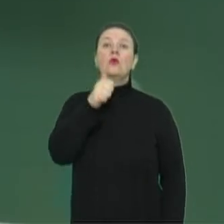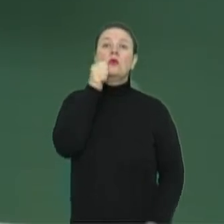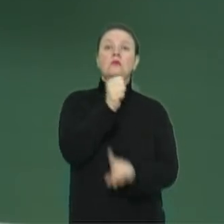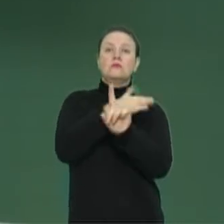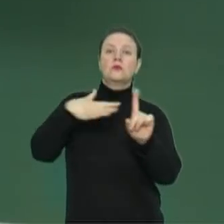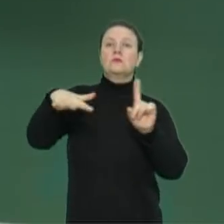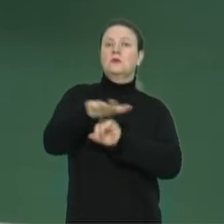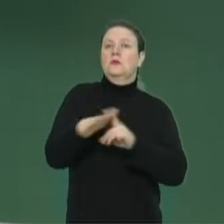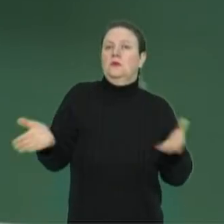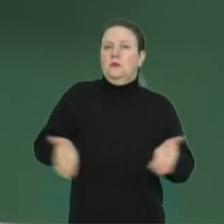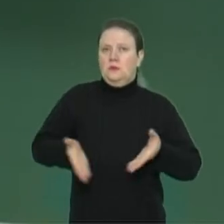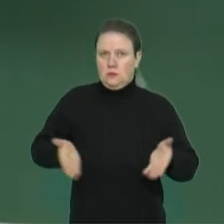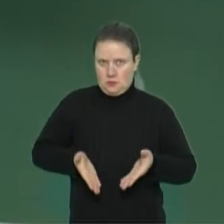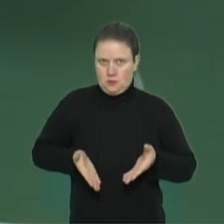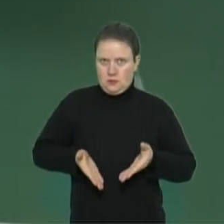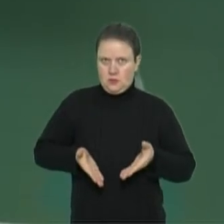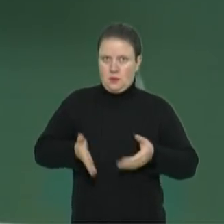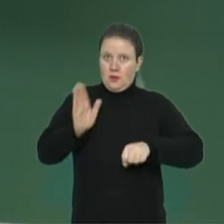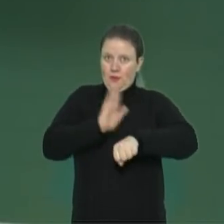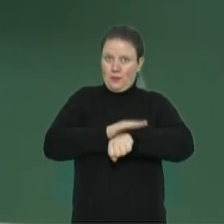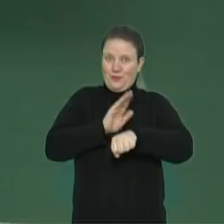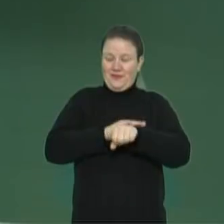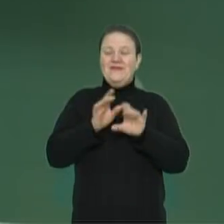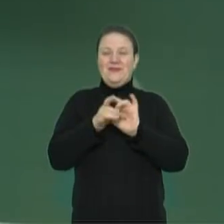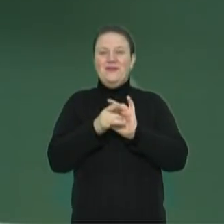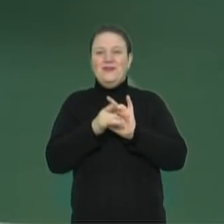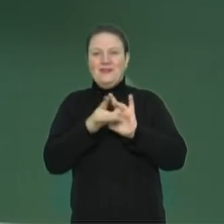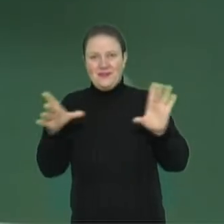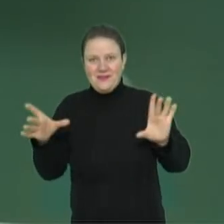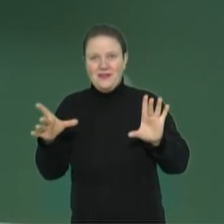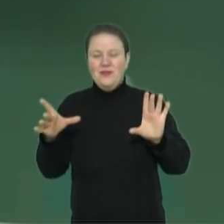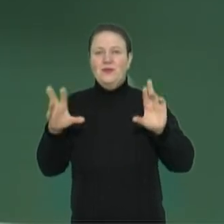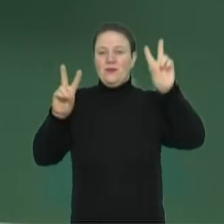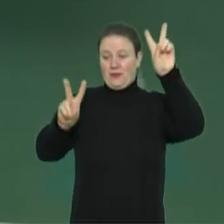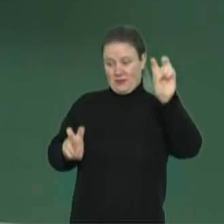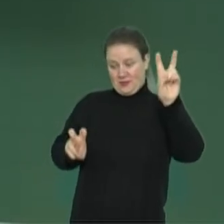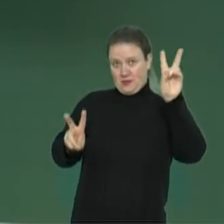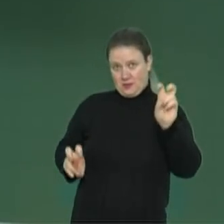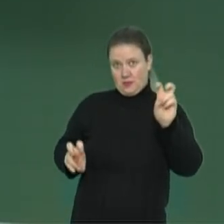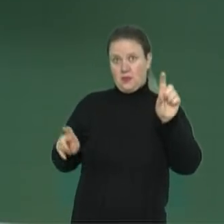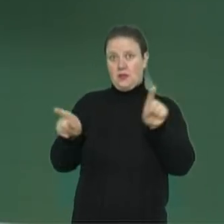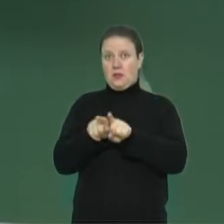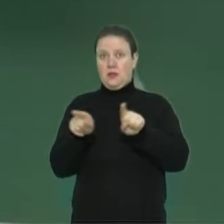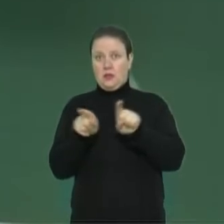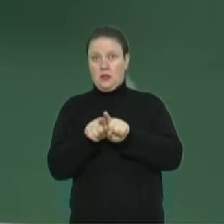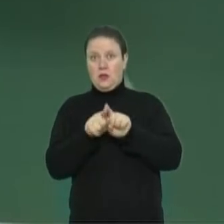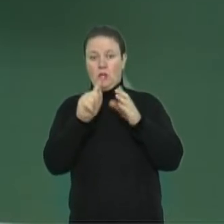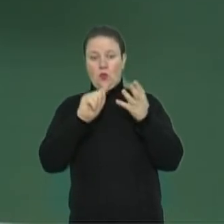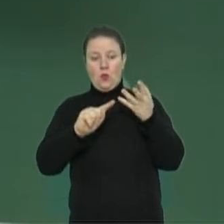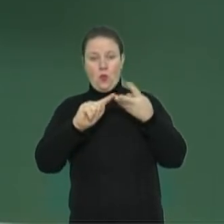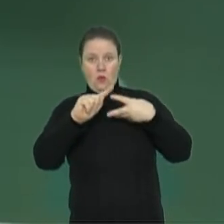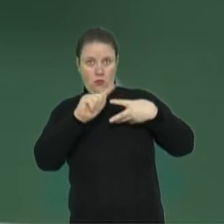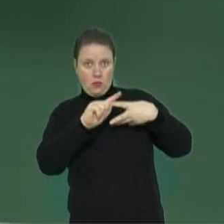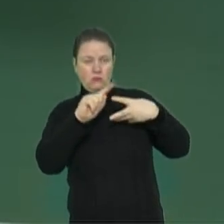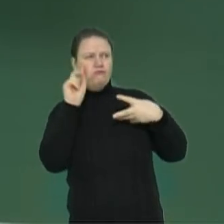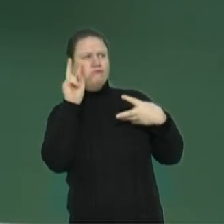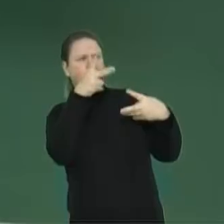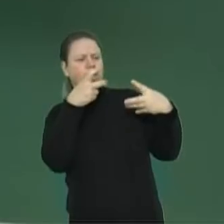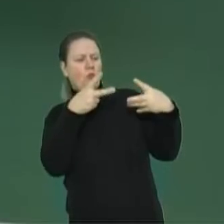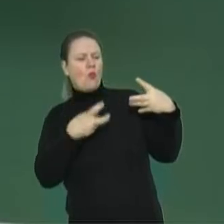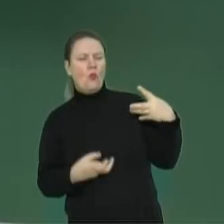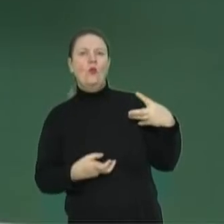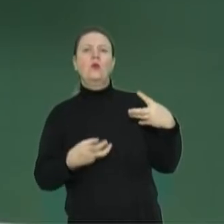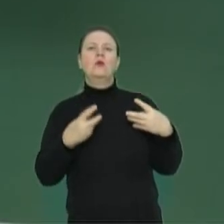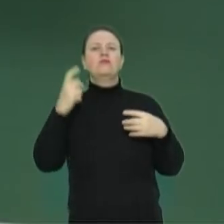sociedade atual, tá? Vou deixar um tempinho ali a citação para vocês, deixar um tempinho aqui também as alternativas para vocês pensarem, pensem aí,